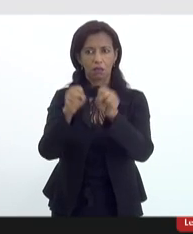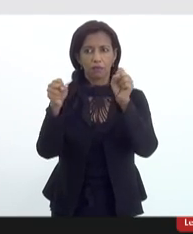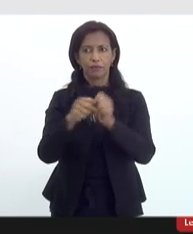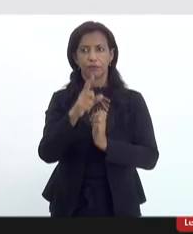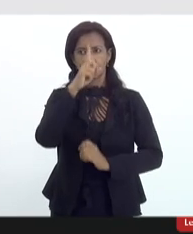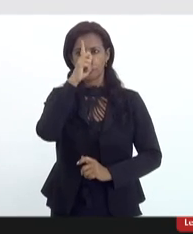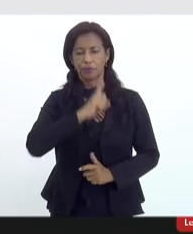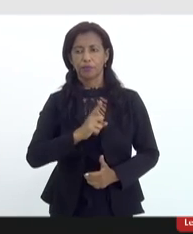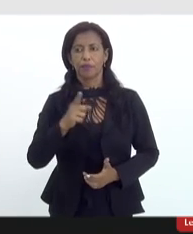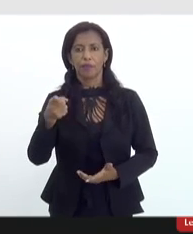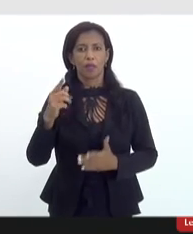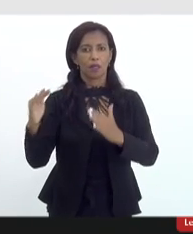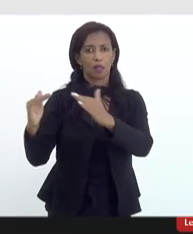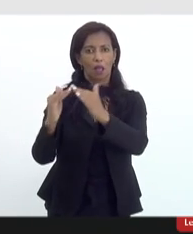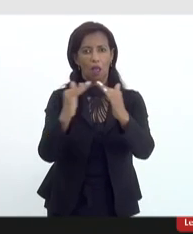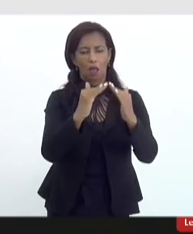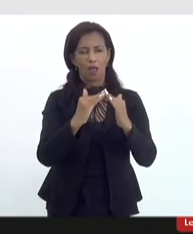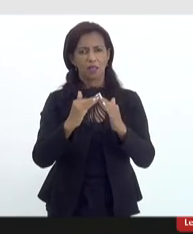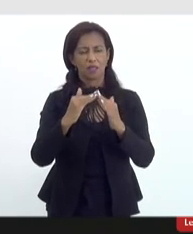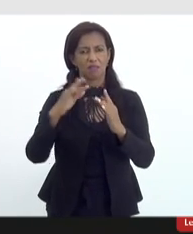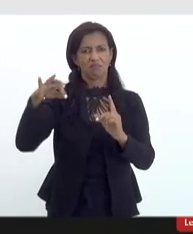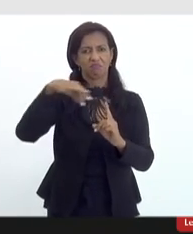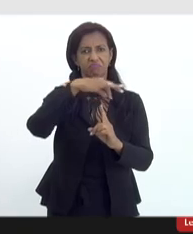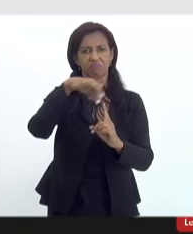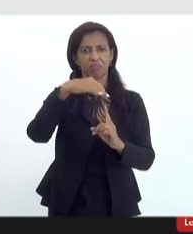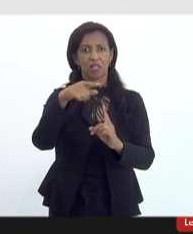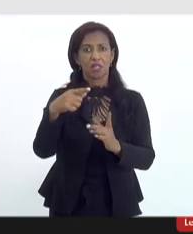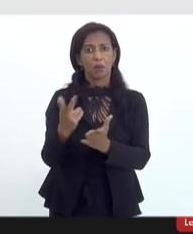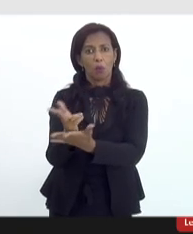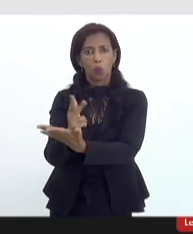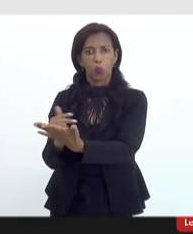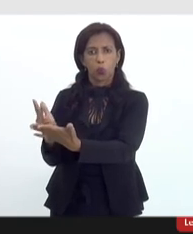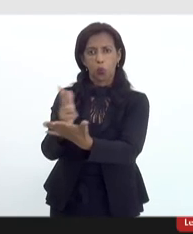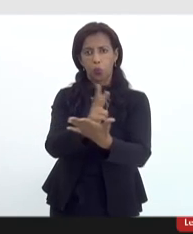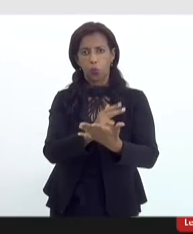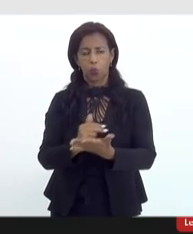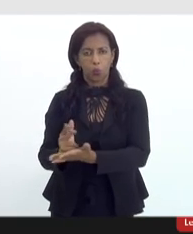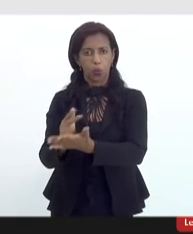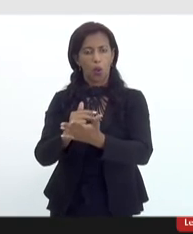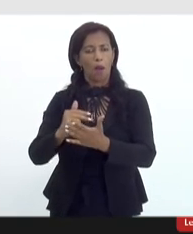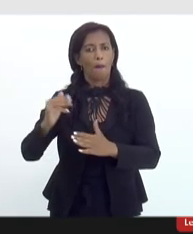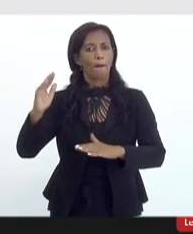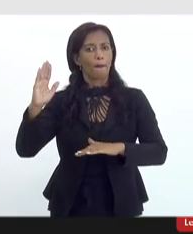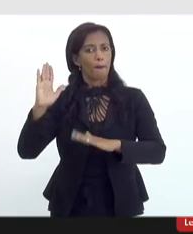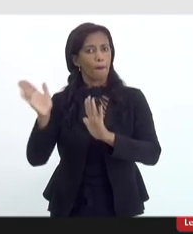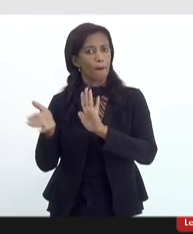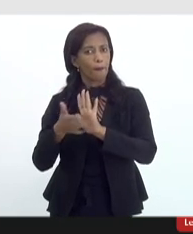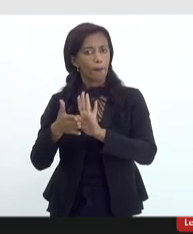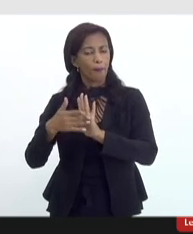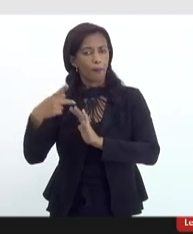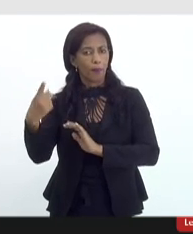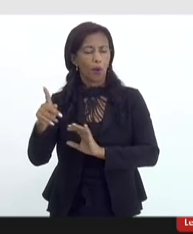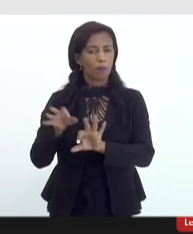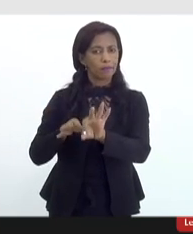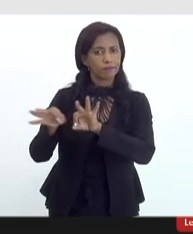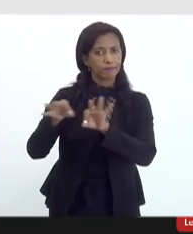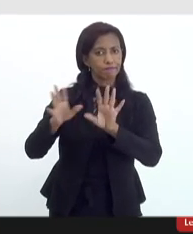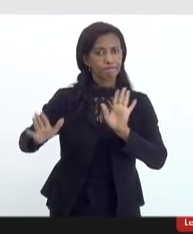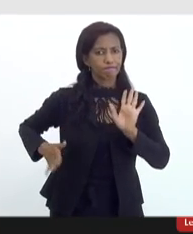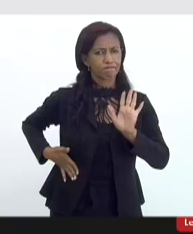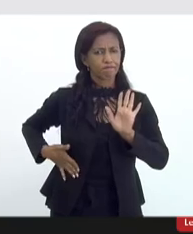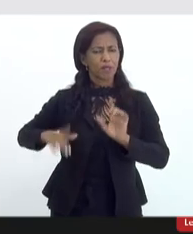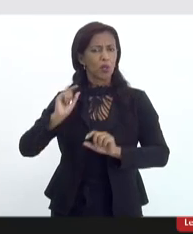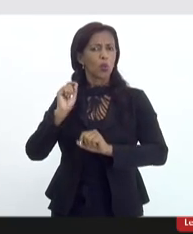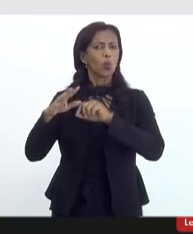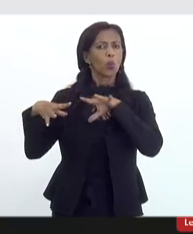dessas imagens, dessas casinhas de santo, e depois as pinturas que eram feitas por traficantes e depois foram esmaecendo, e o que domina